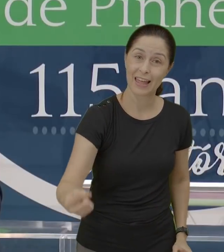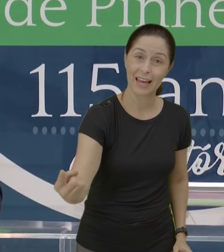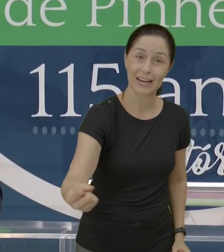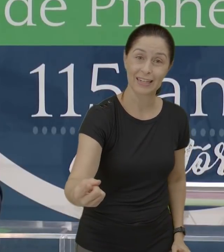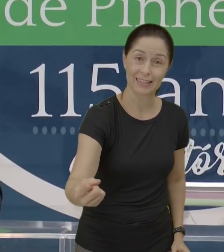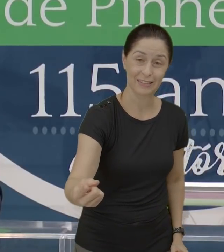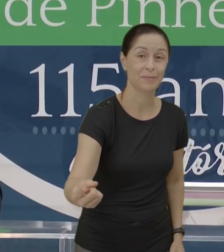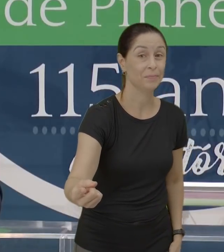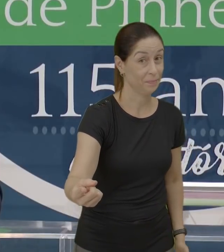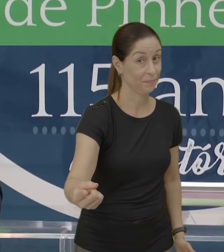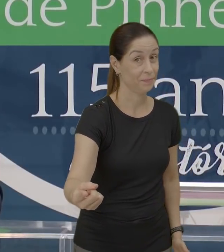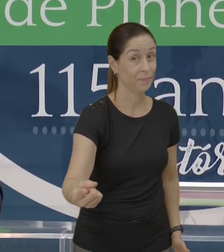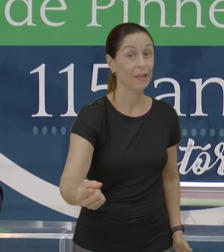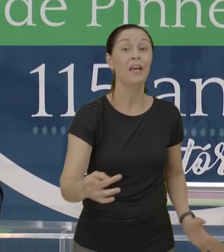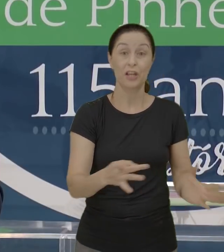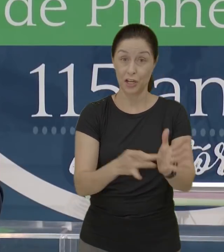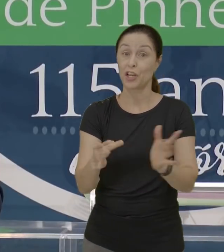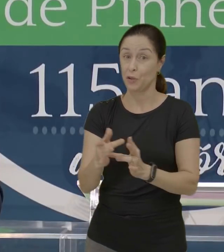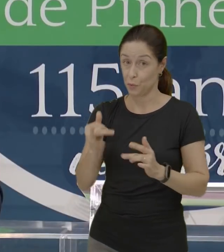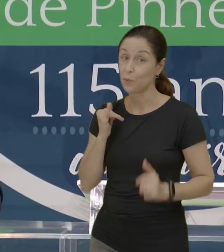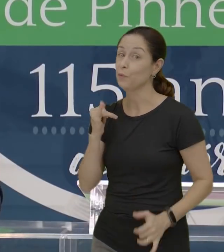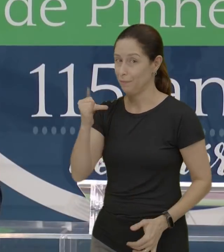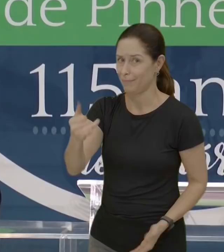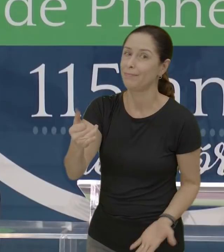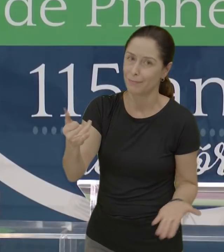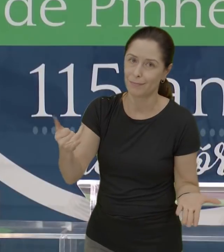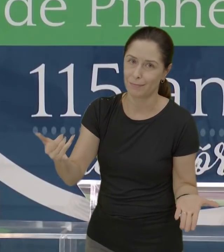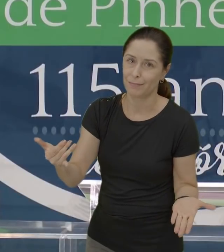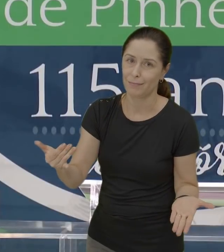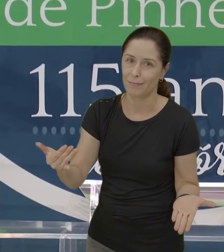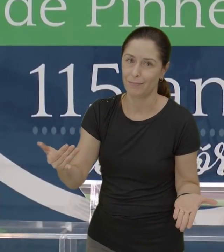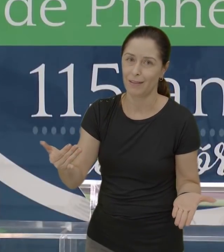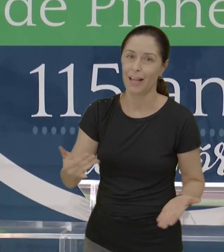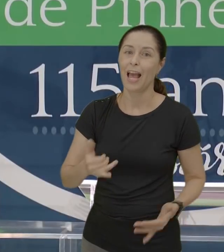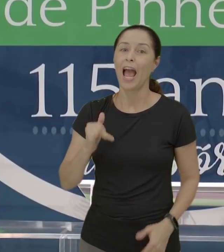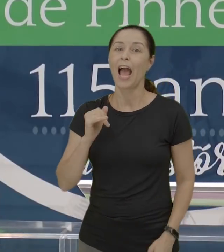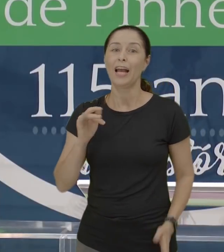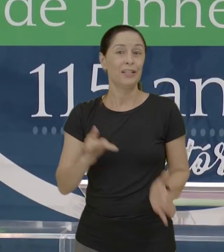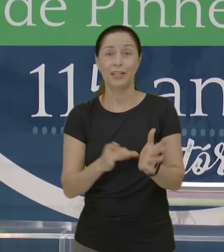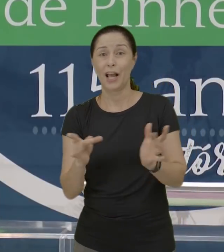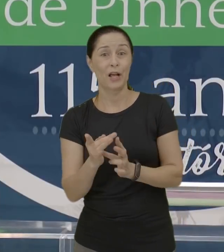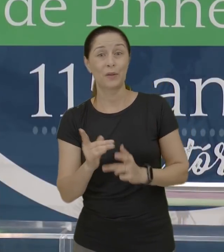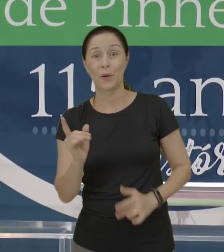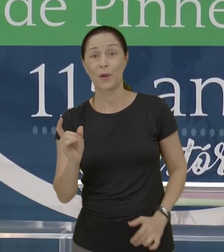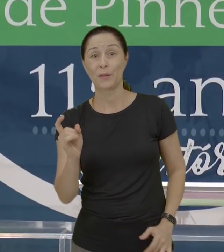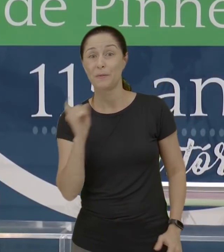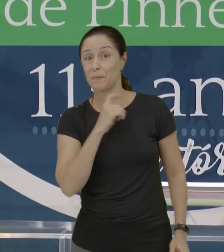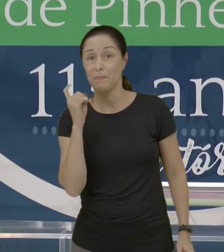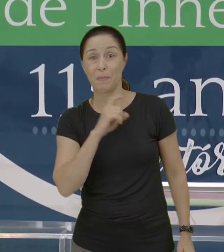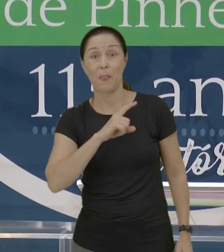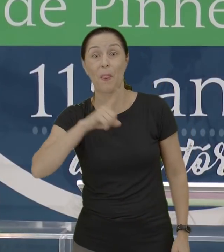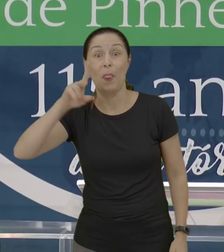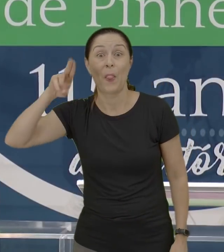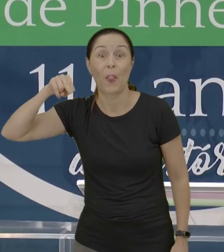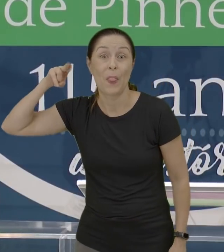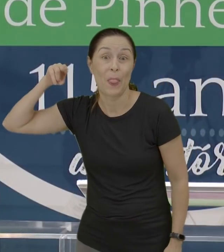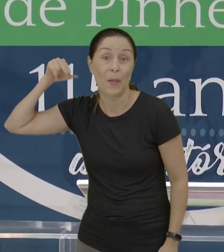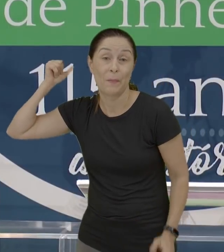disse isso? Jesus. Você acha que Jesus mentiria para você? Jamais.